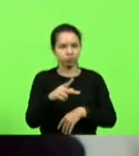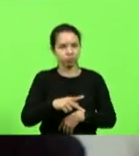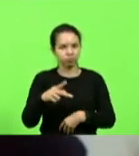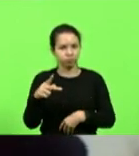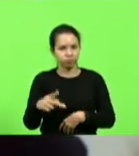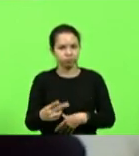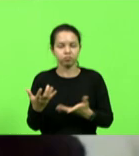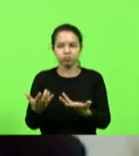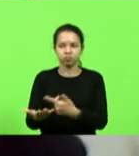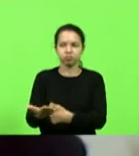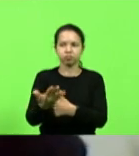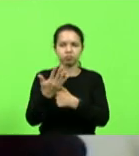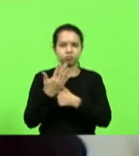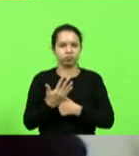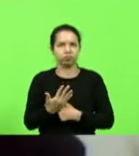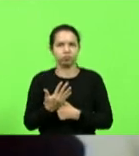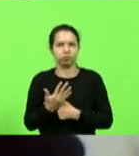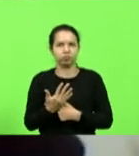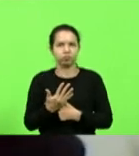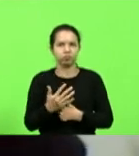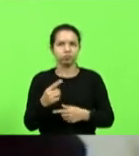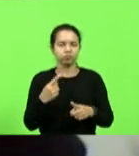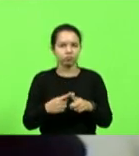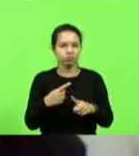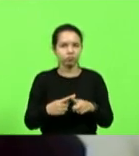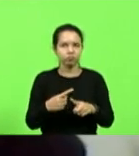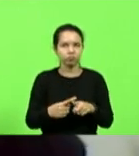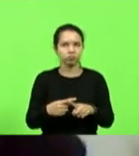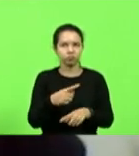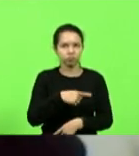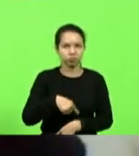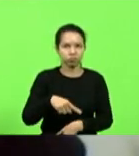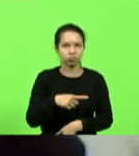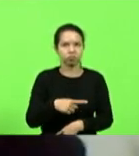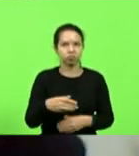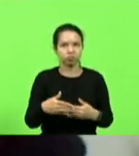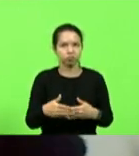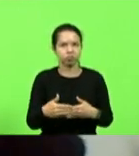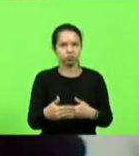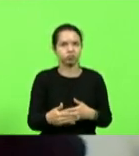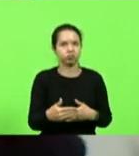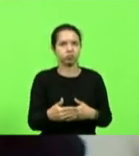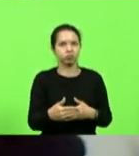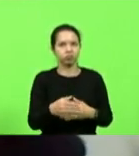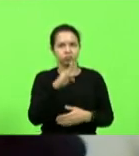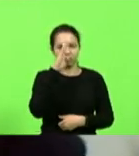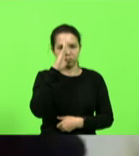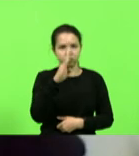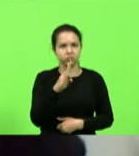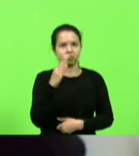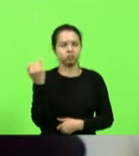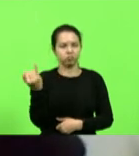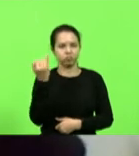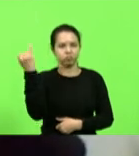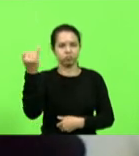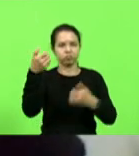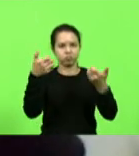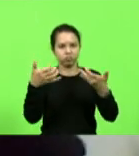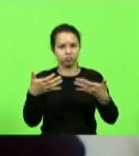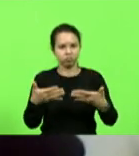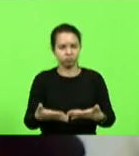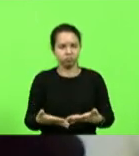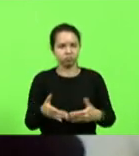apoio, ajuda, porque vamos aqui trazer um elemento fundamental. A nossa carga